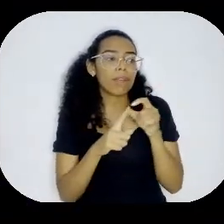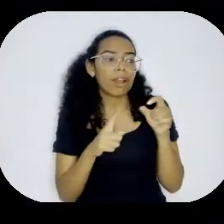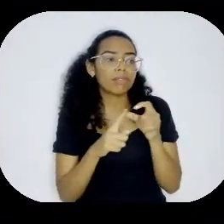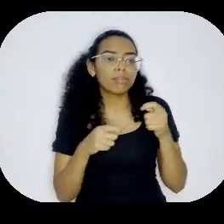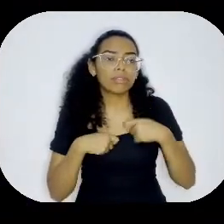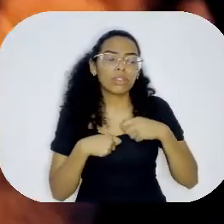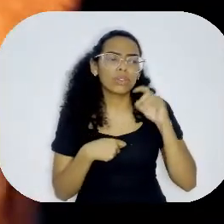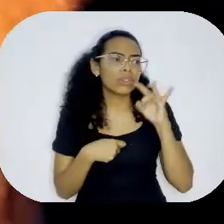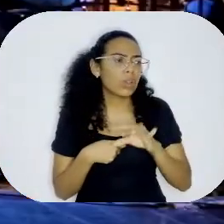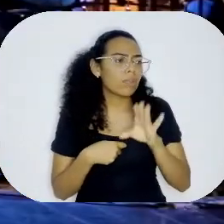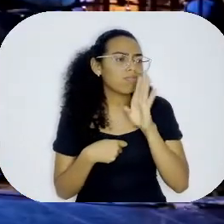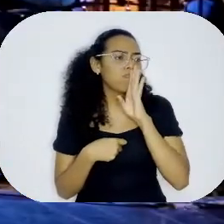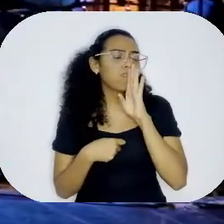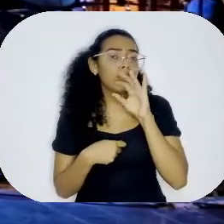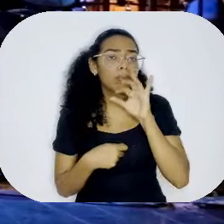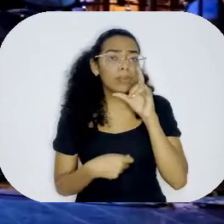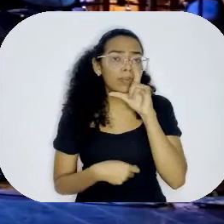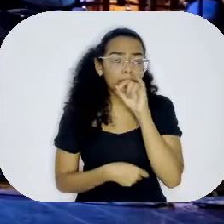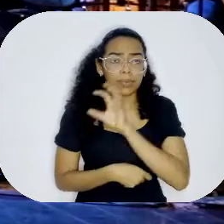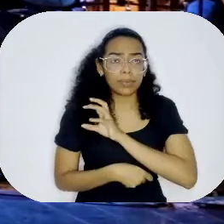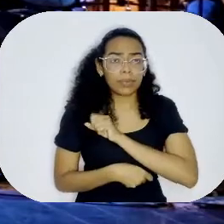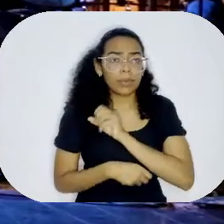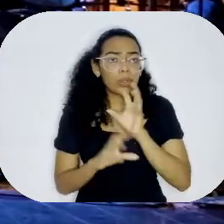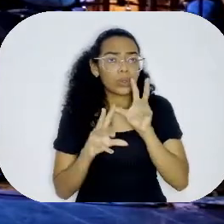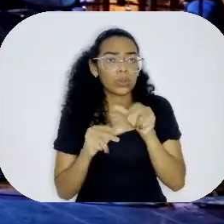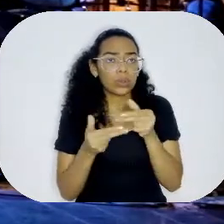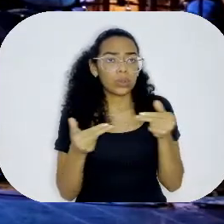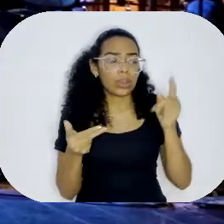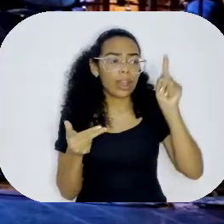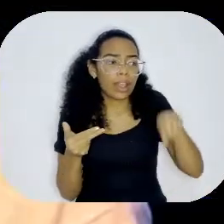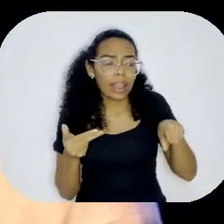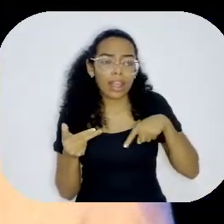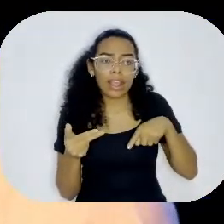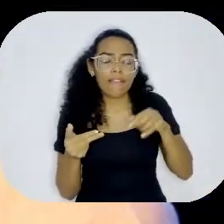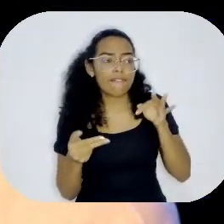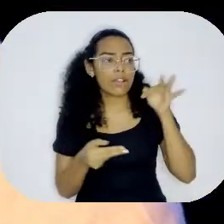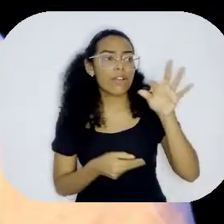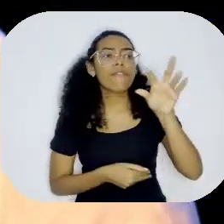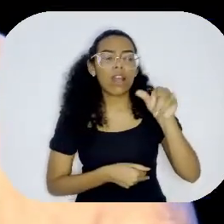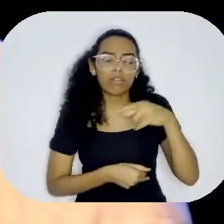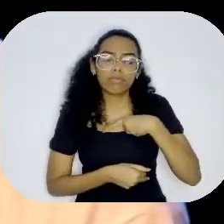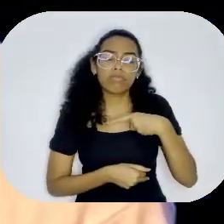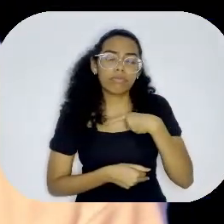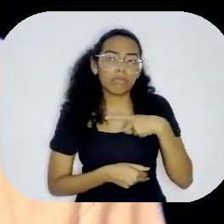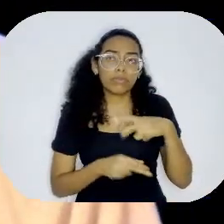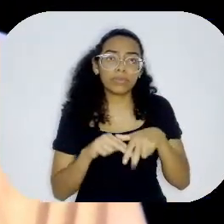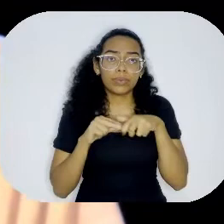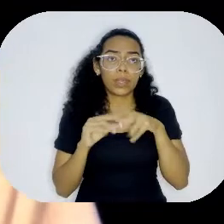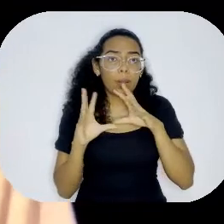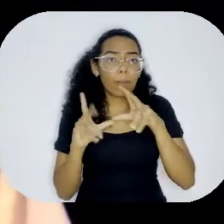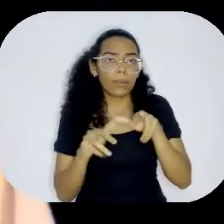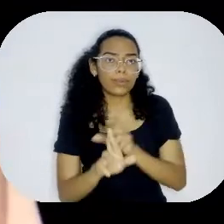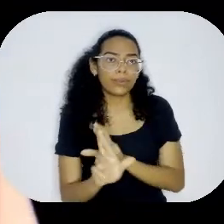que seguem, só o silêncio pode expressar. Pois para quem ama, tudo que é, foi